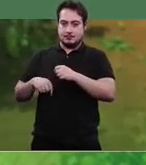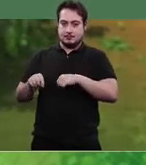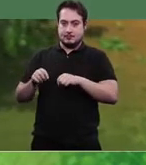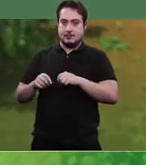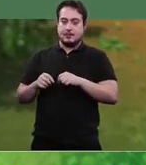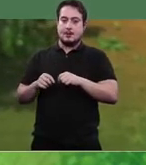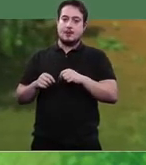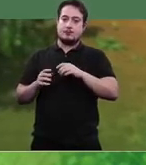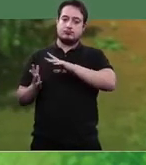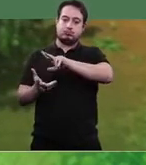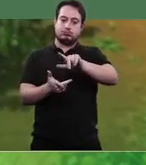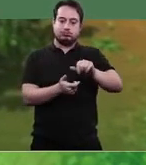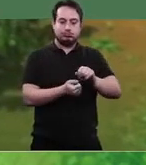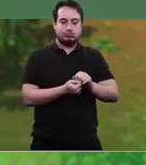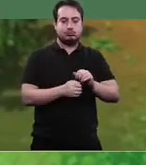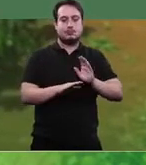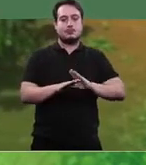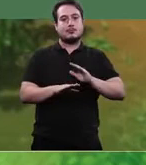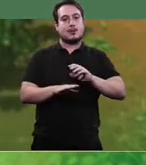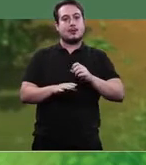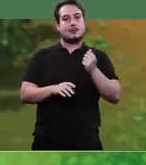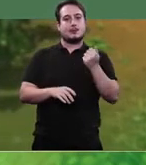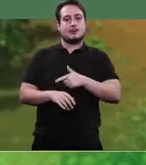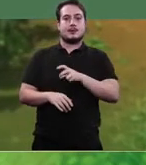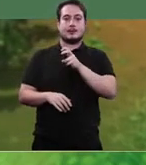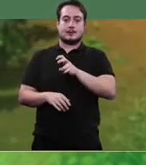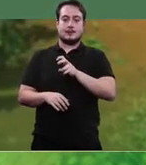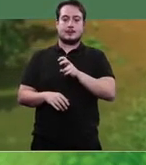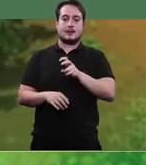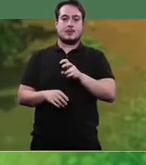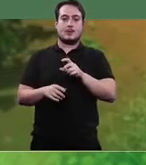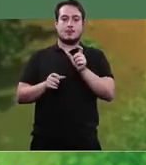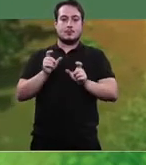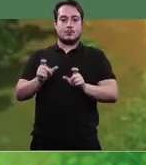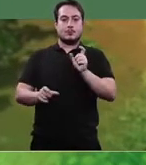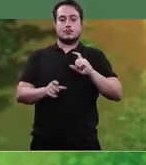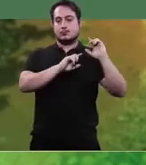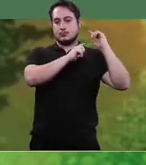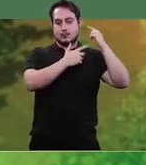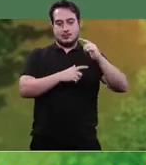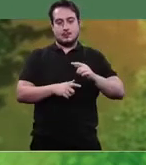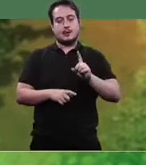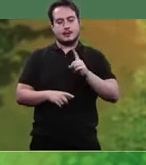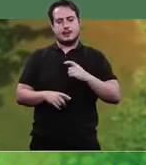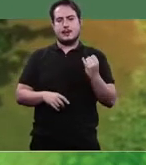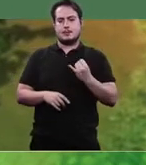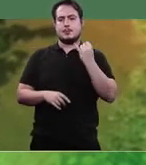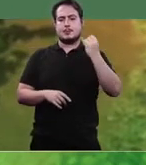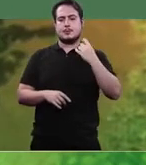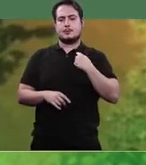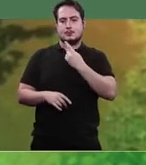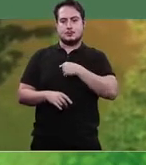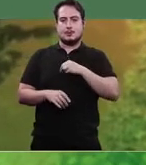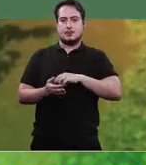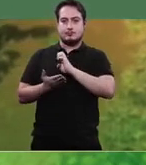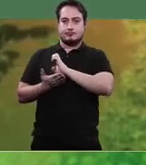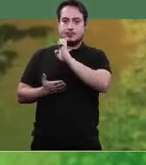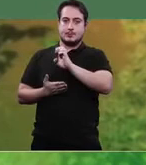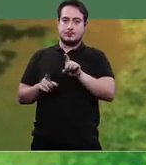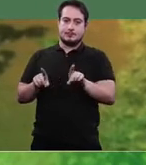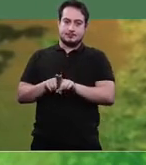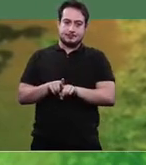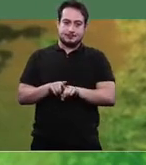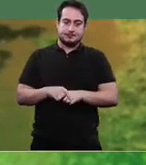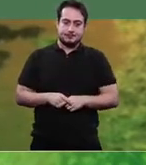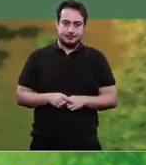para além desses 5 grandes produtos tradicionais, muito valorizados e valiosos das nossas exportações.